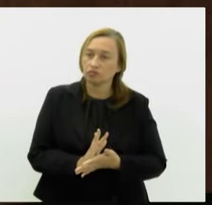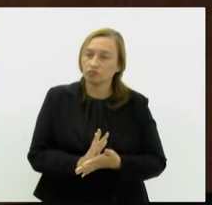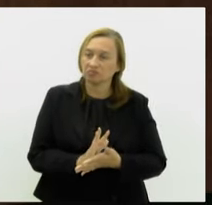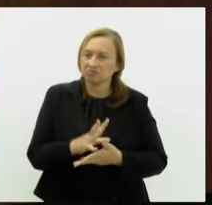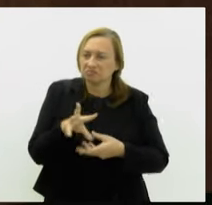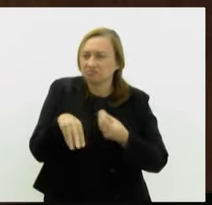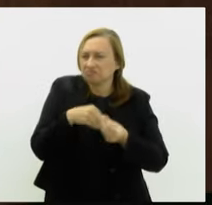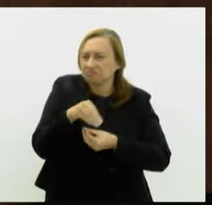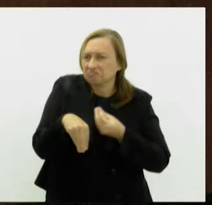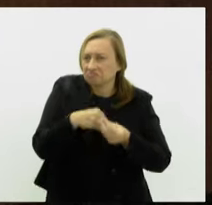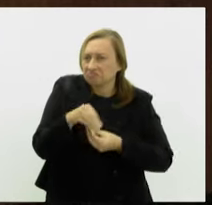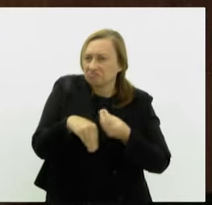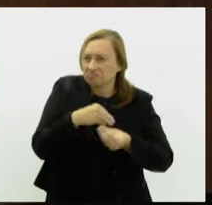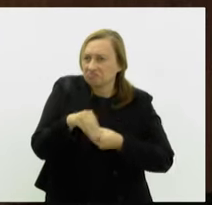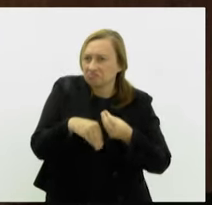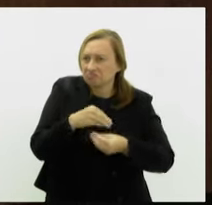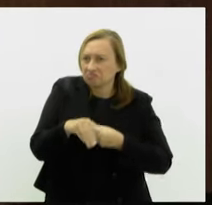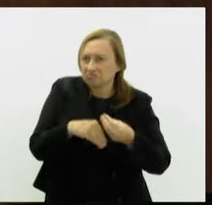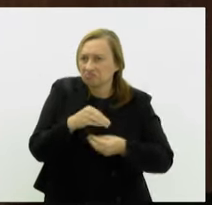misturas